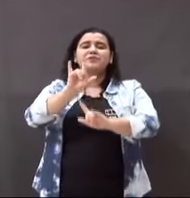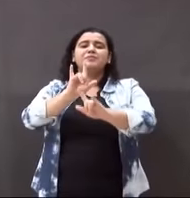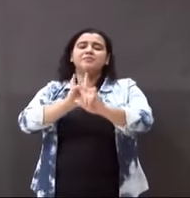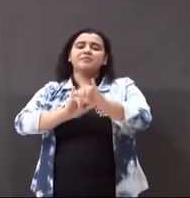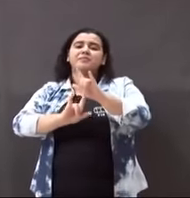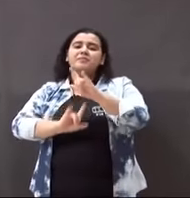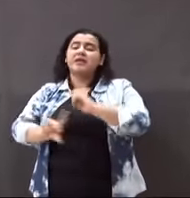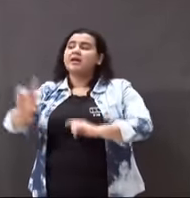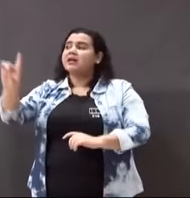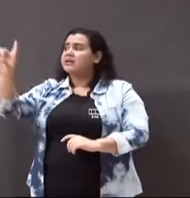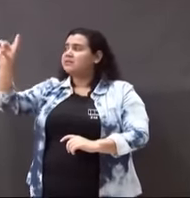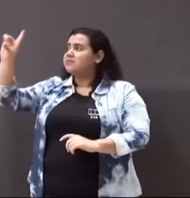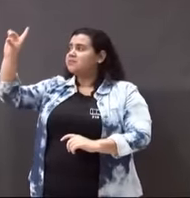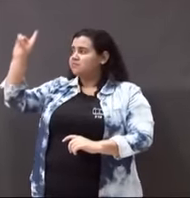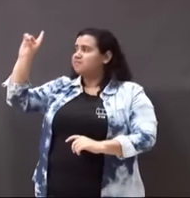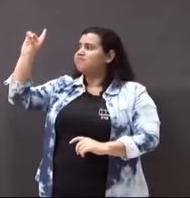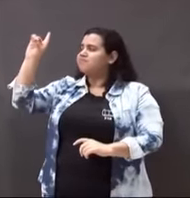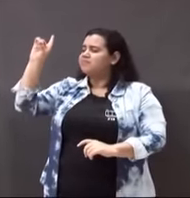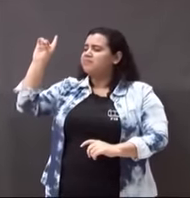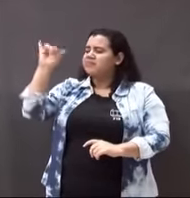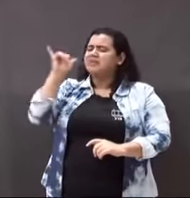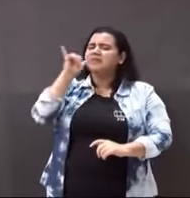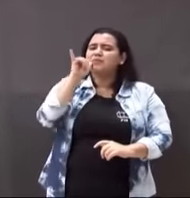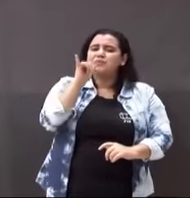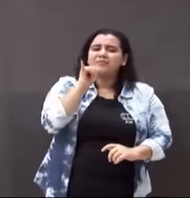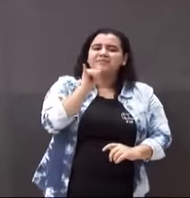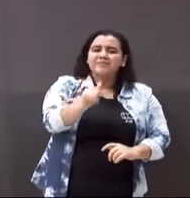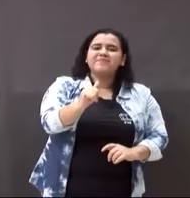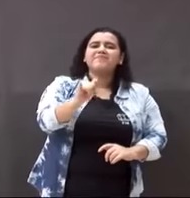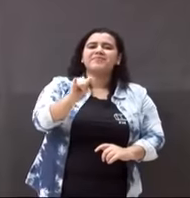te dizer que vai